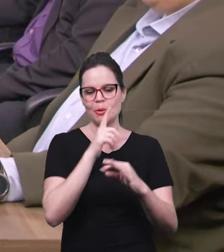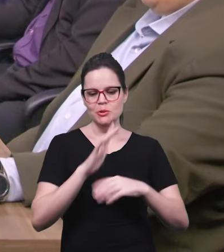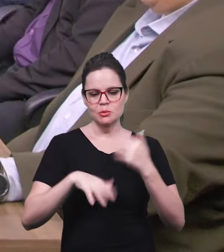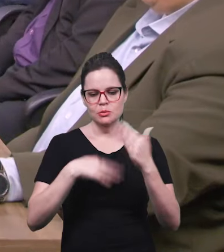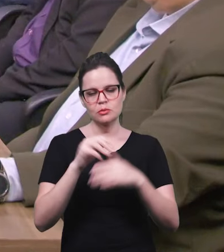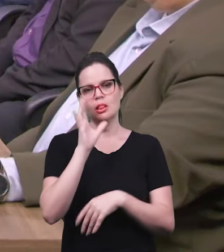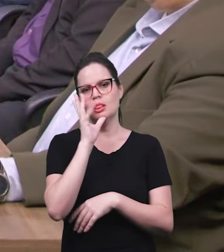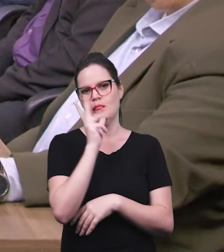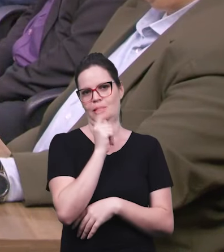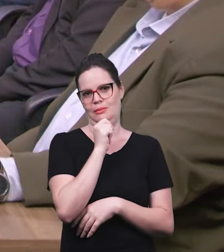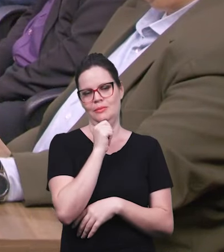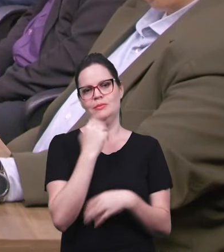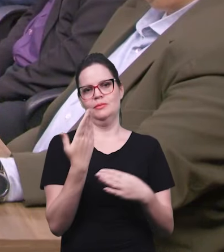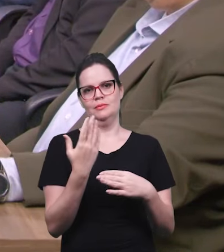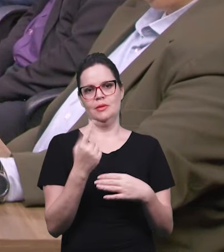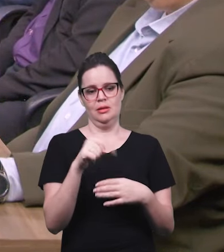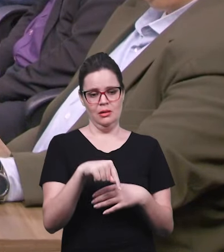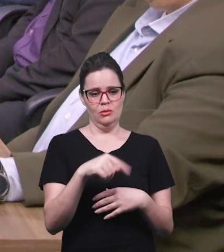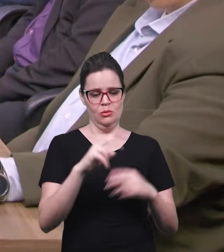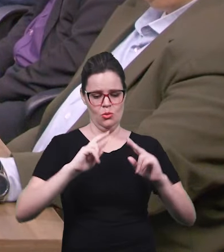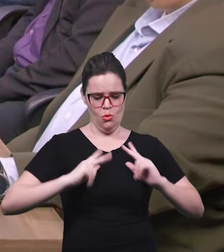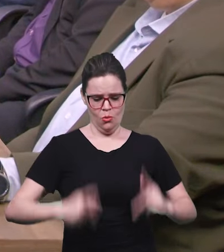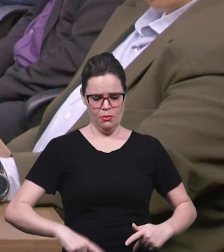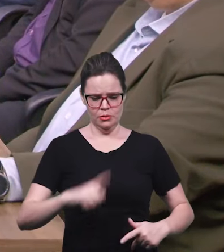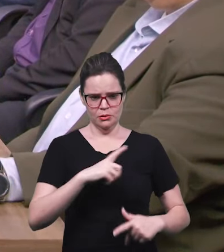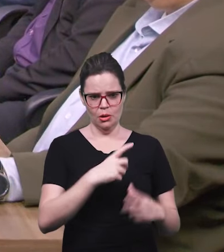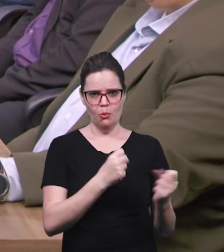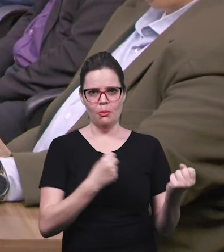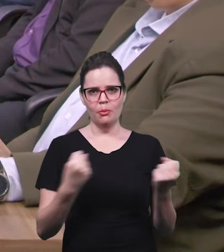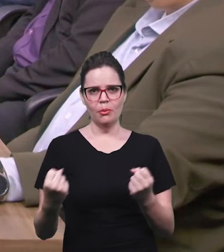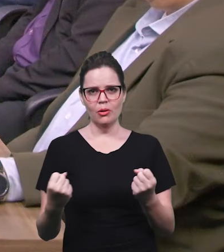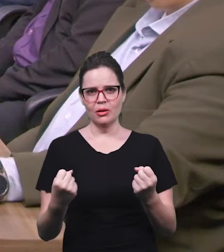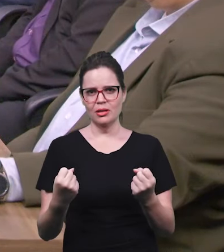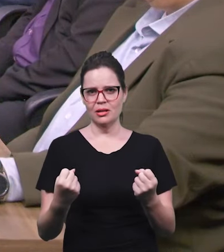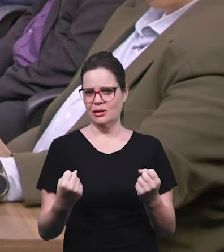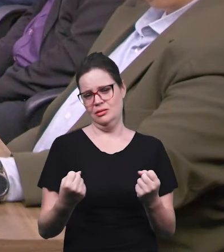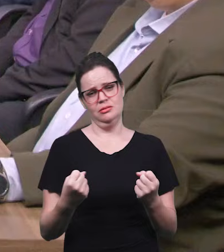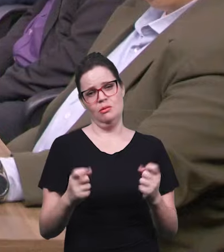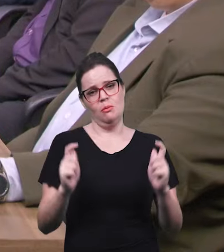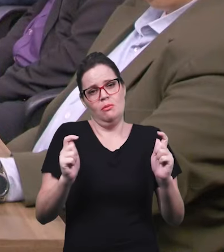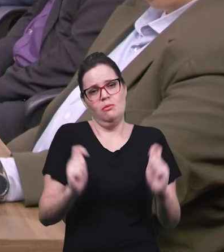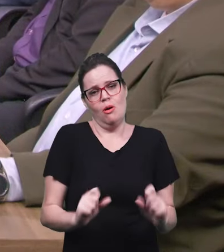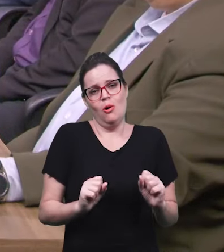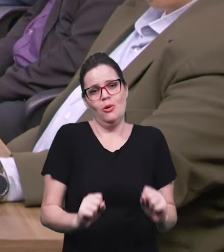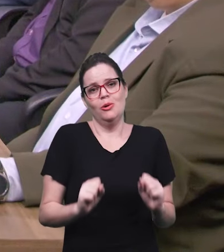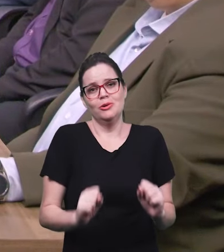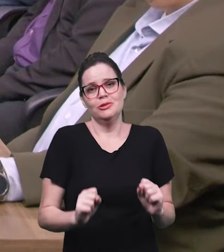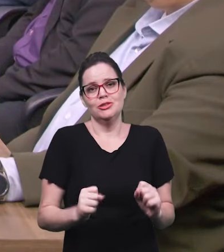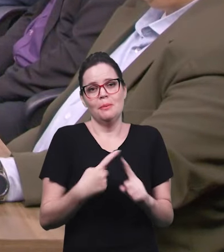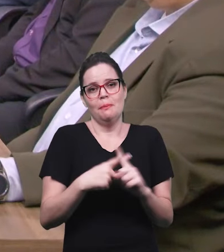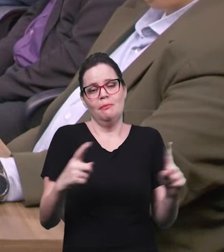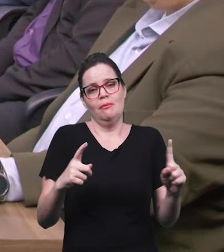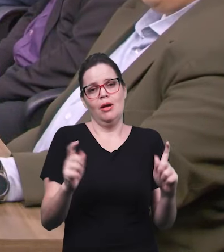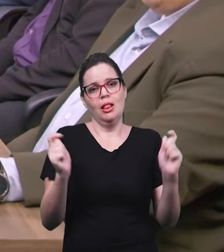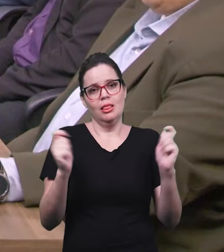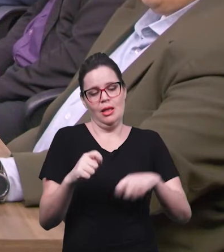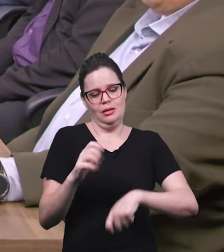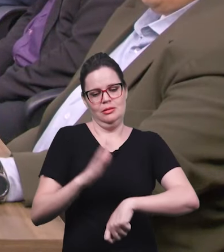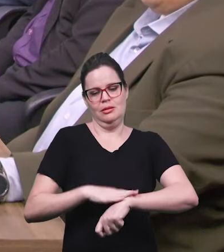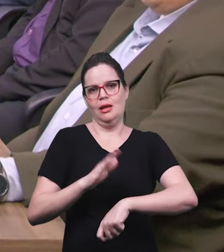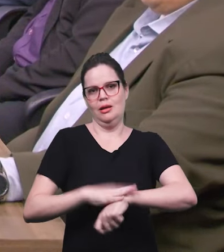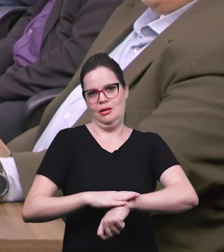esse poder do homem é um poder limitado ao tempo, pelo menos ao tempo. Mas quando você vai olhar para